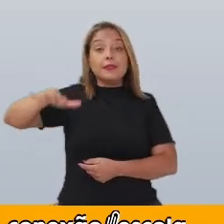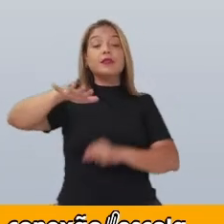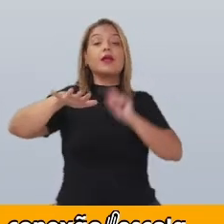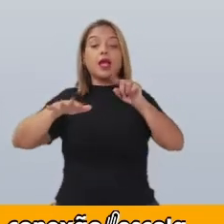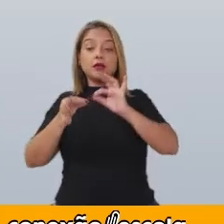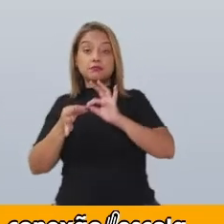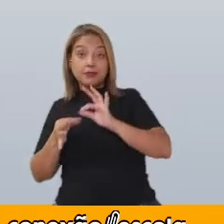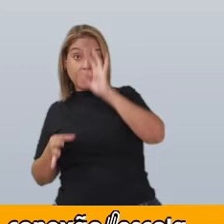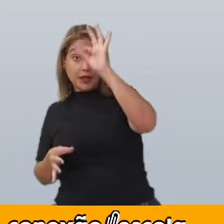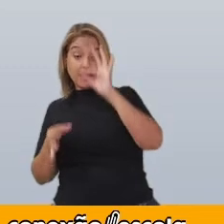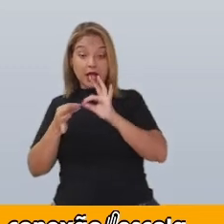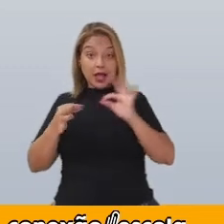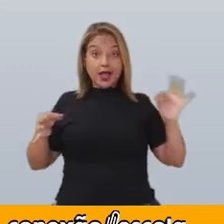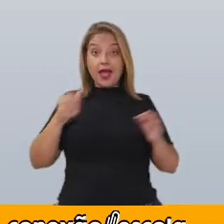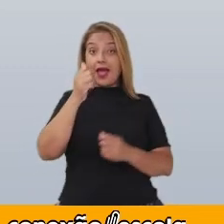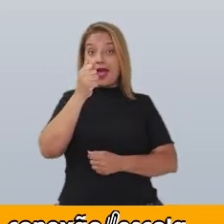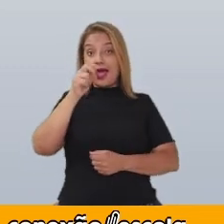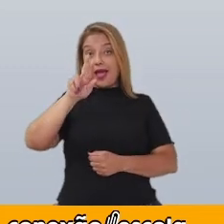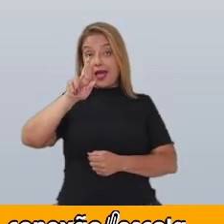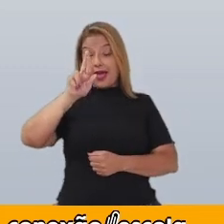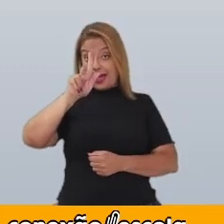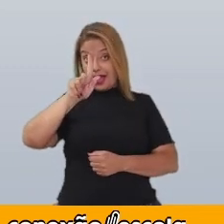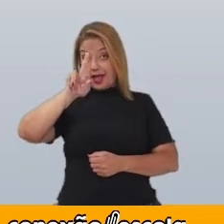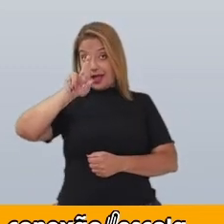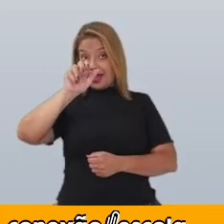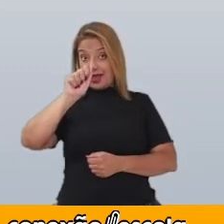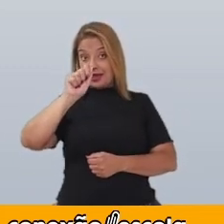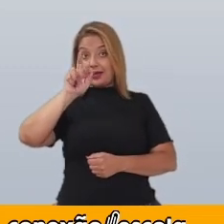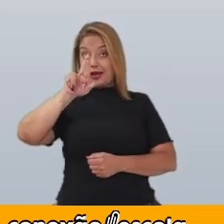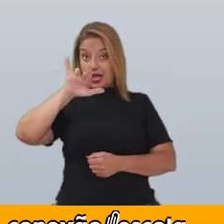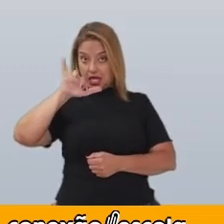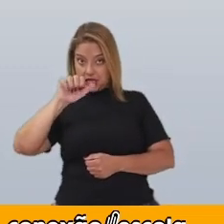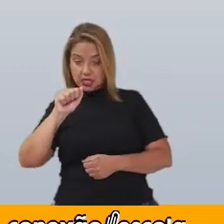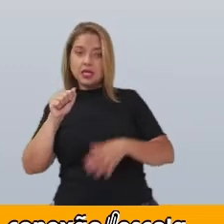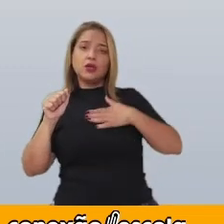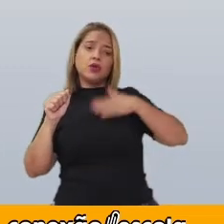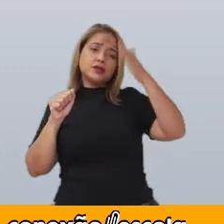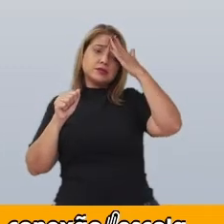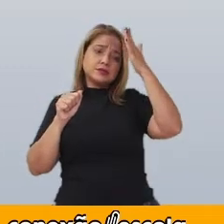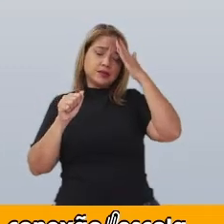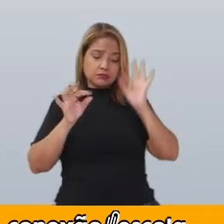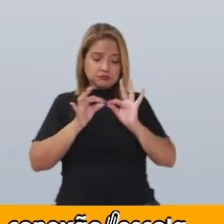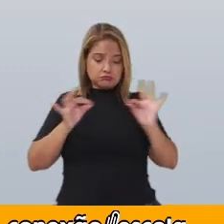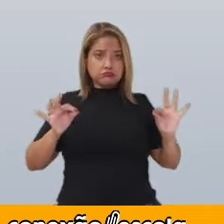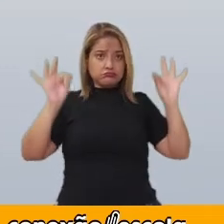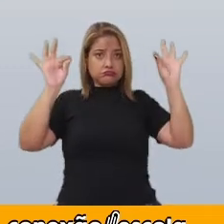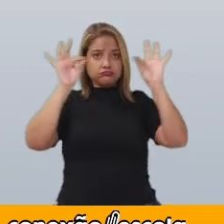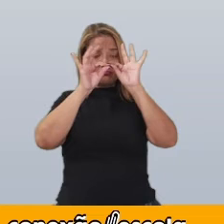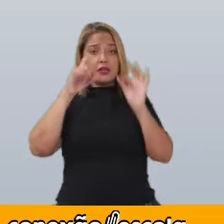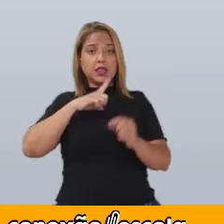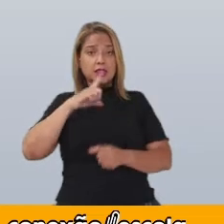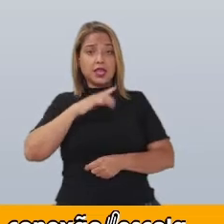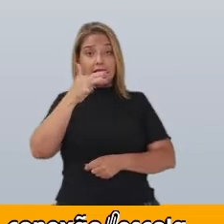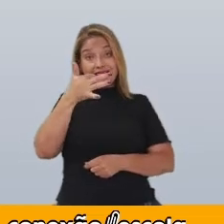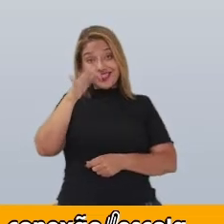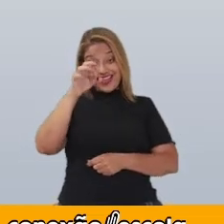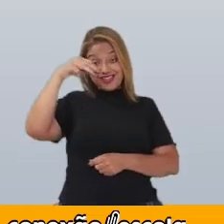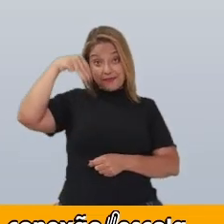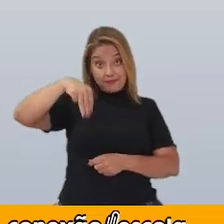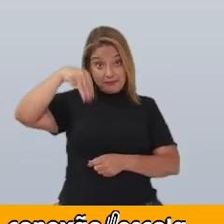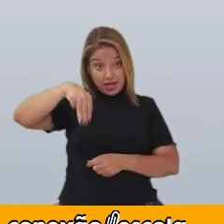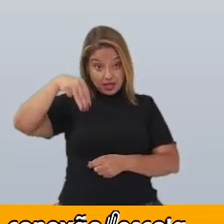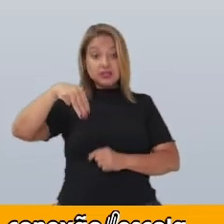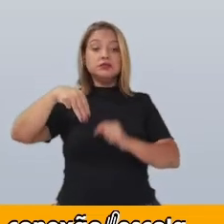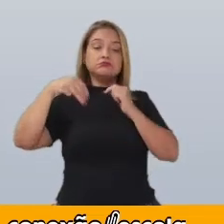agrárias. Então, se eu tenho um quadrado com 10 metros de lado, um terreno com essas medidas